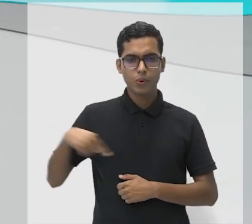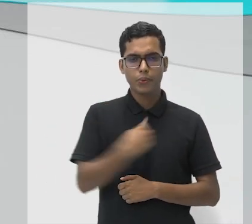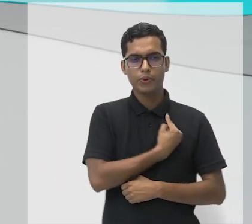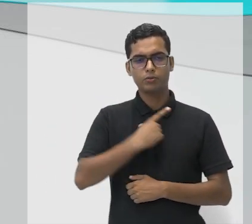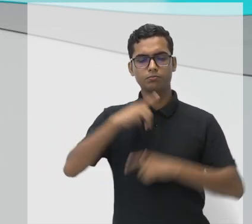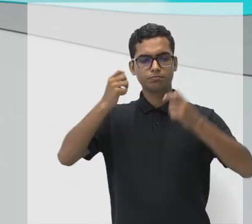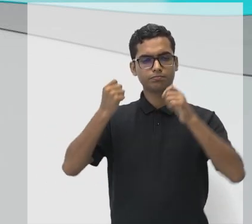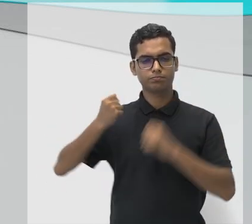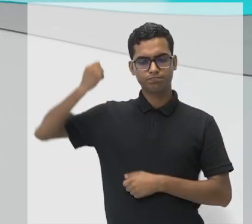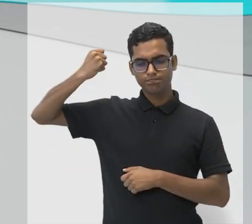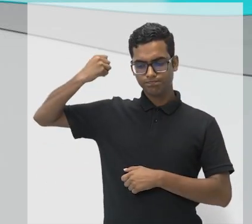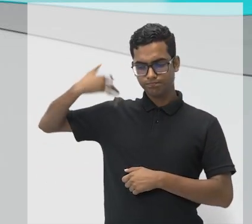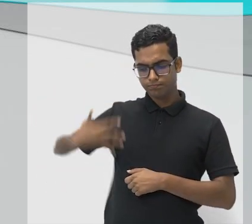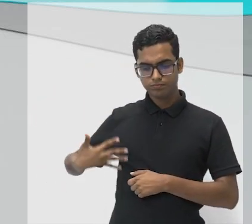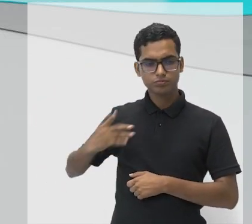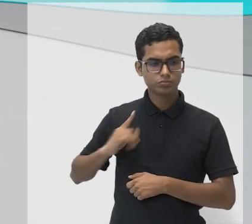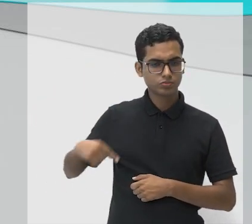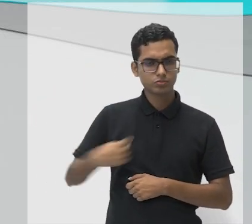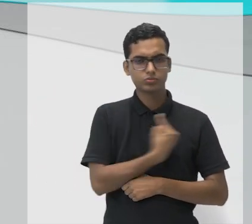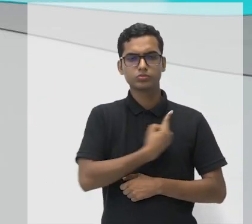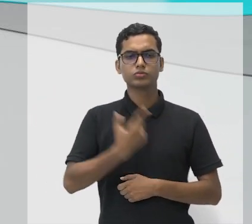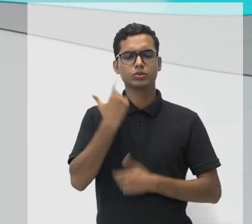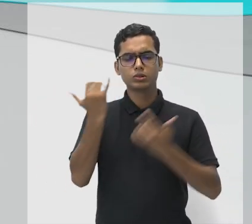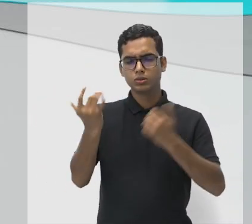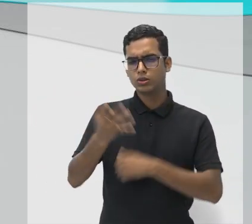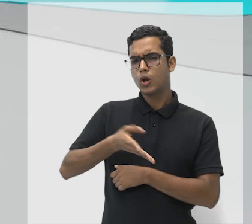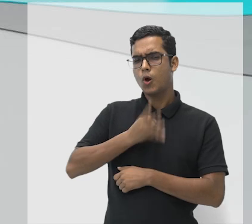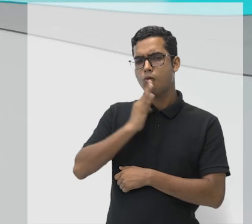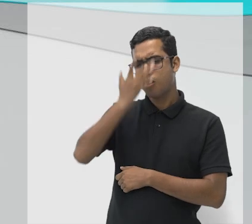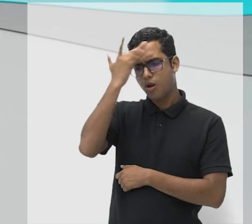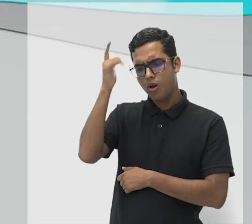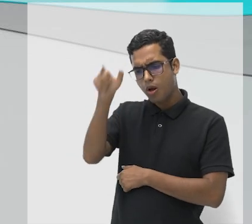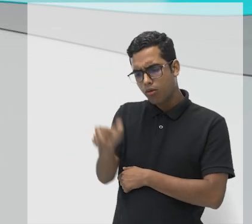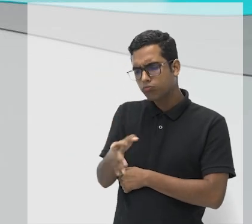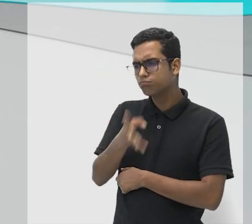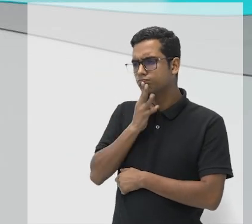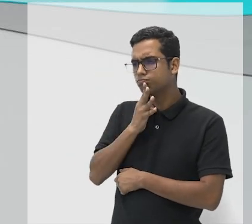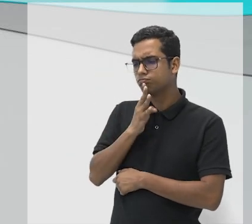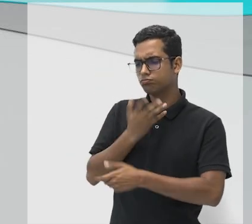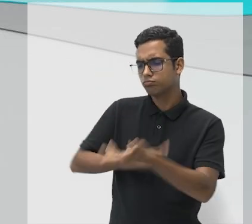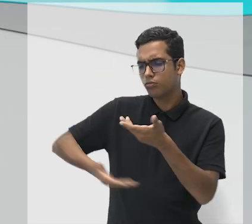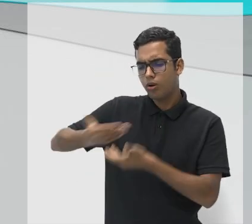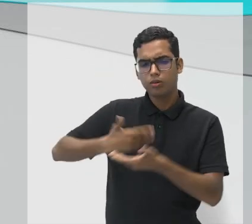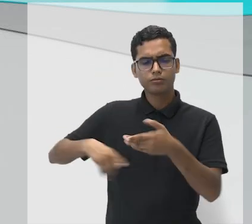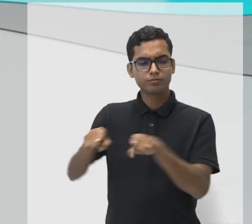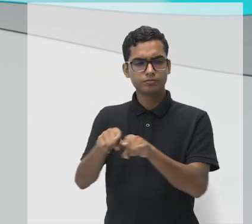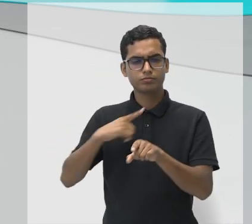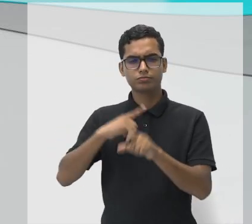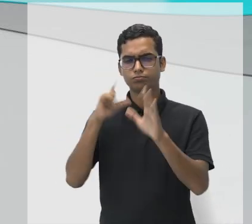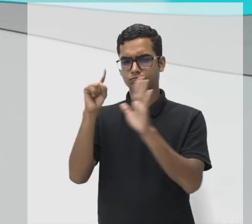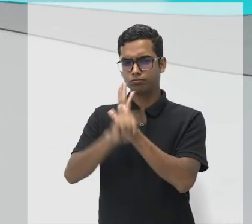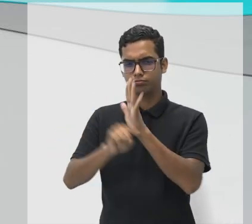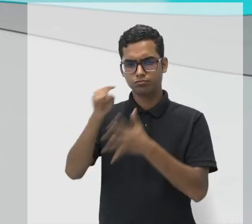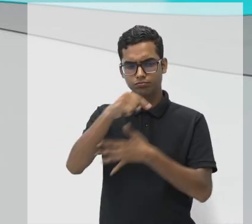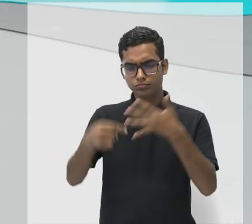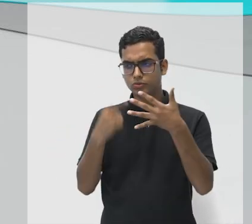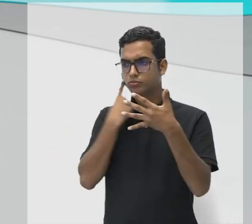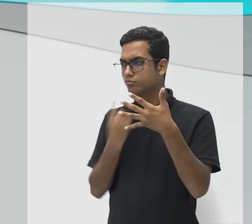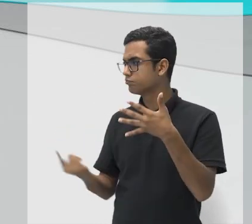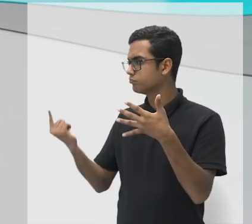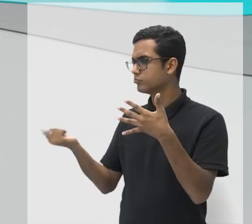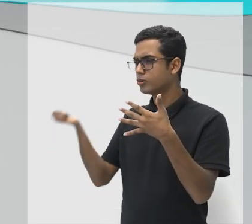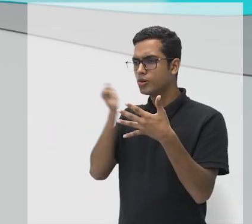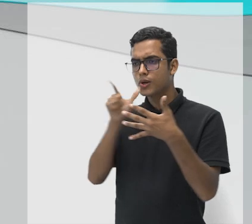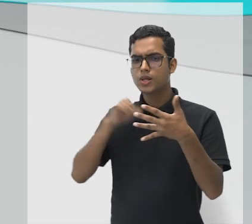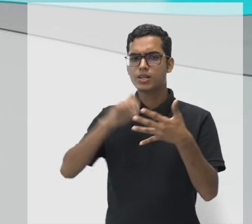se autodescrever, por exemplo, então, querendo conhecer alguém. A partir dessas perguntas, desses aspectos, desses tópicos, a gente